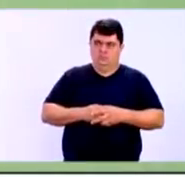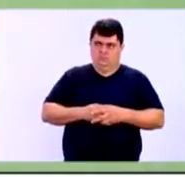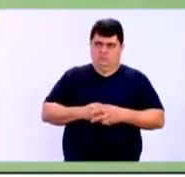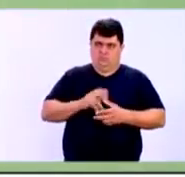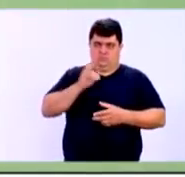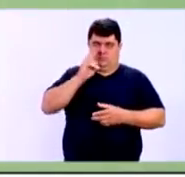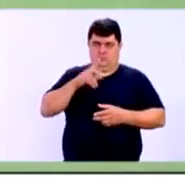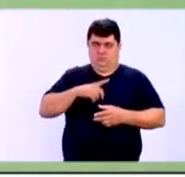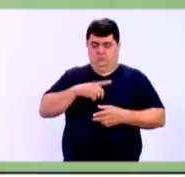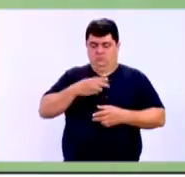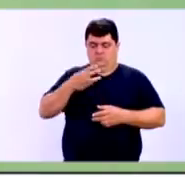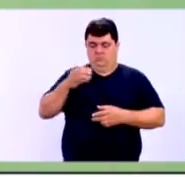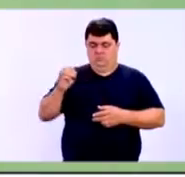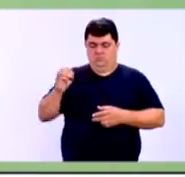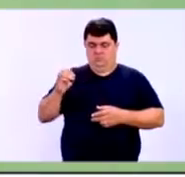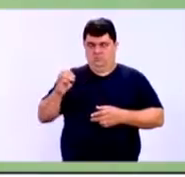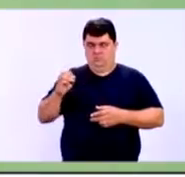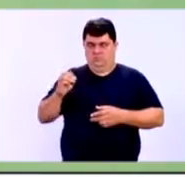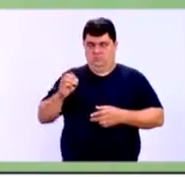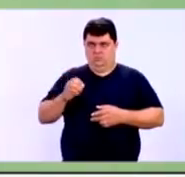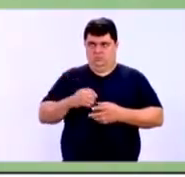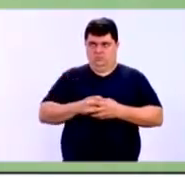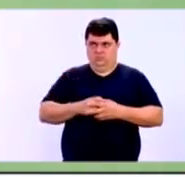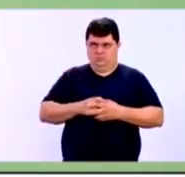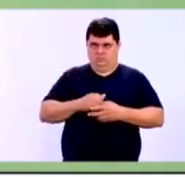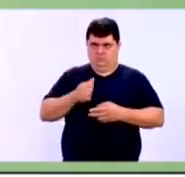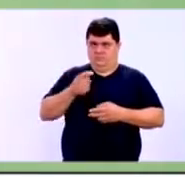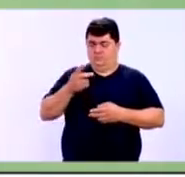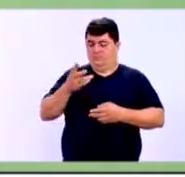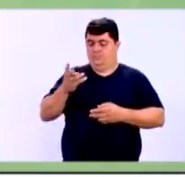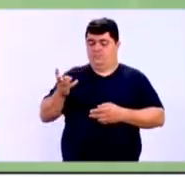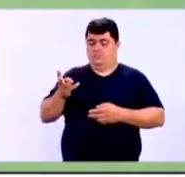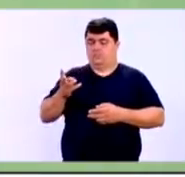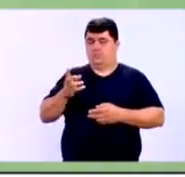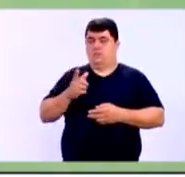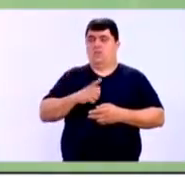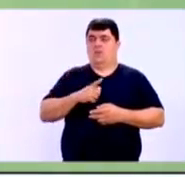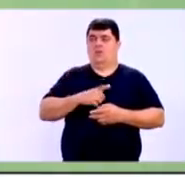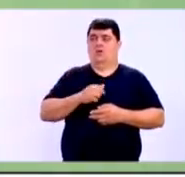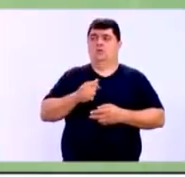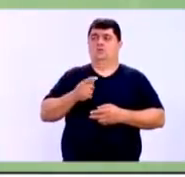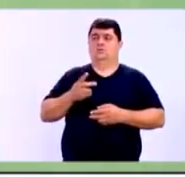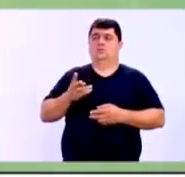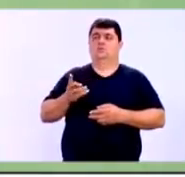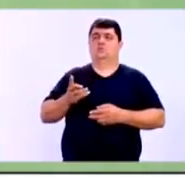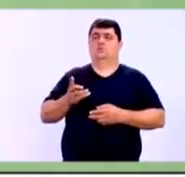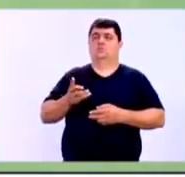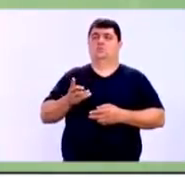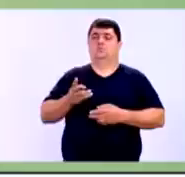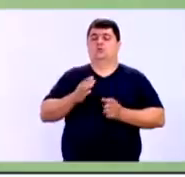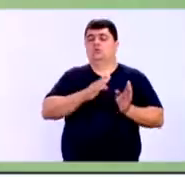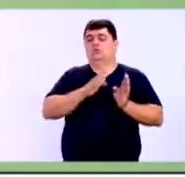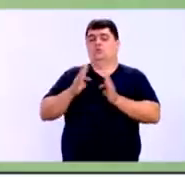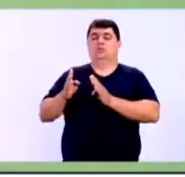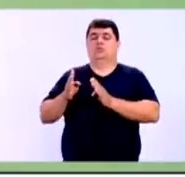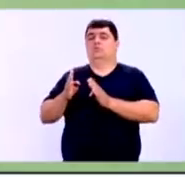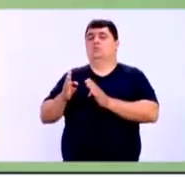verifiquei que eu tinha R$300. Quanto custou a mercadoria que eu vendi naquele determinado período?